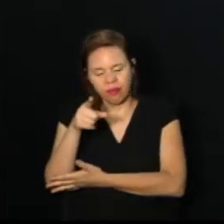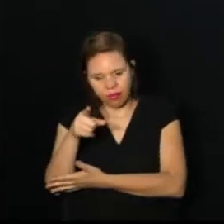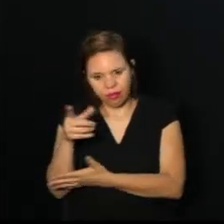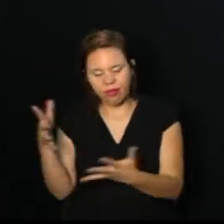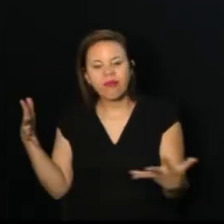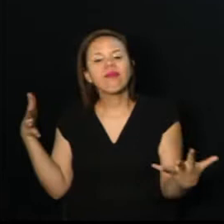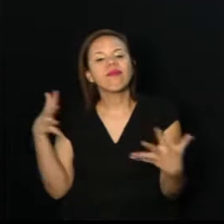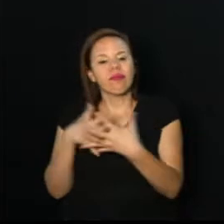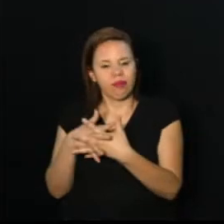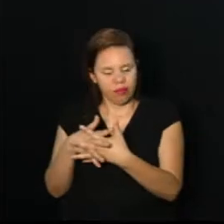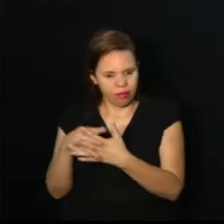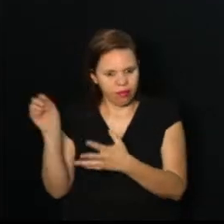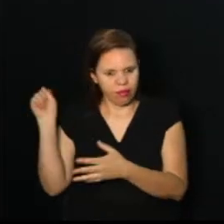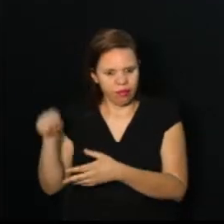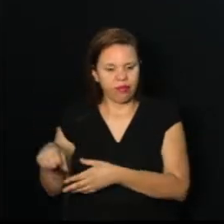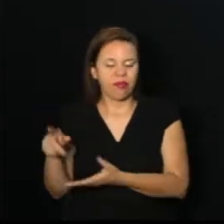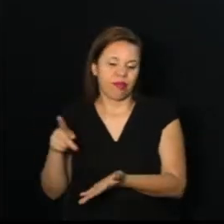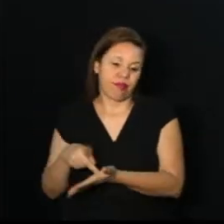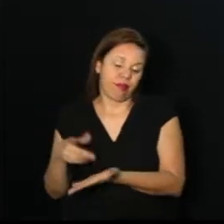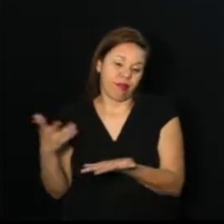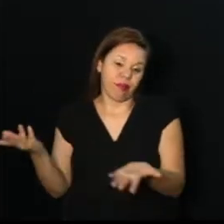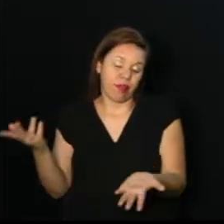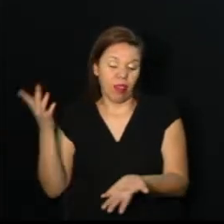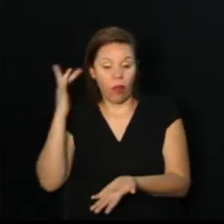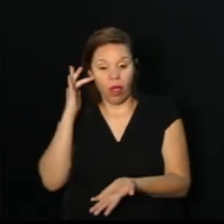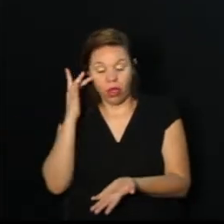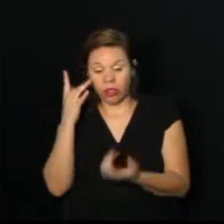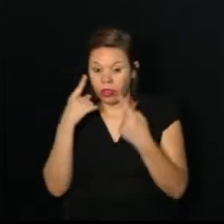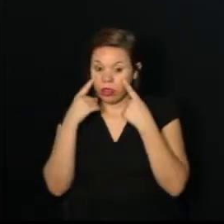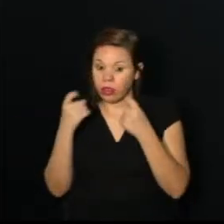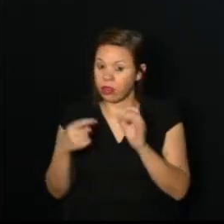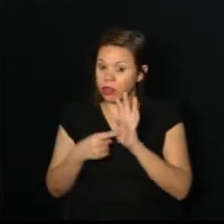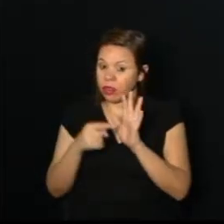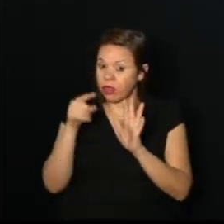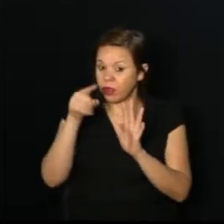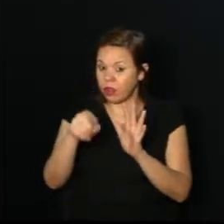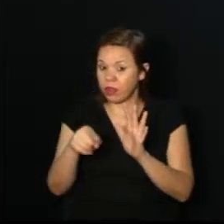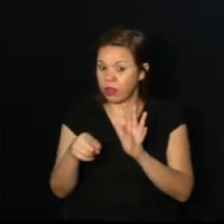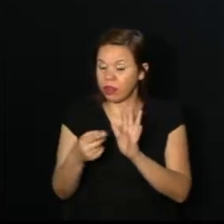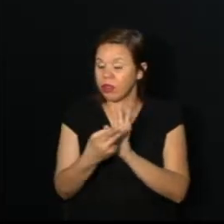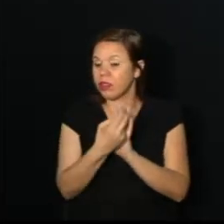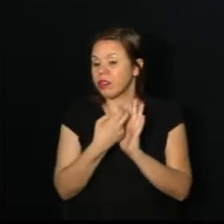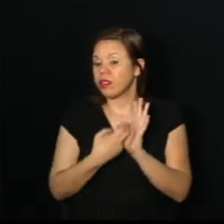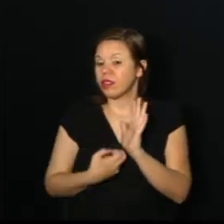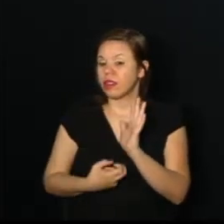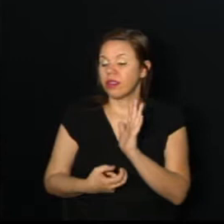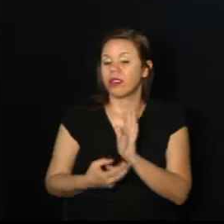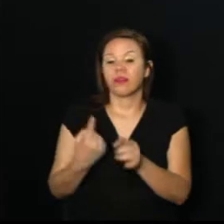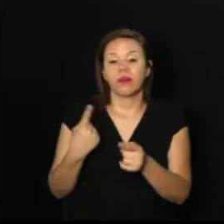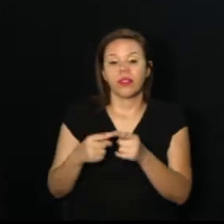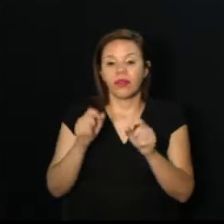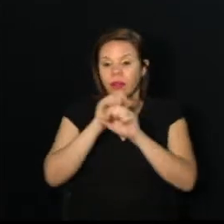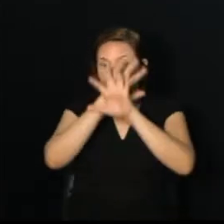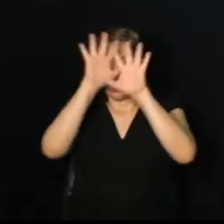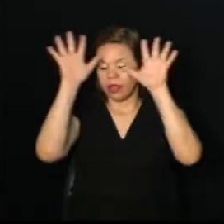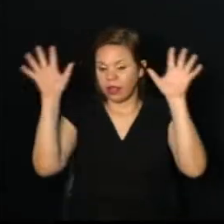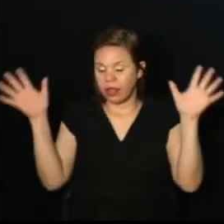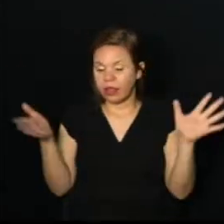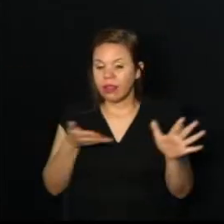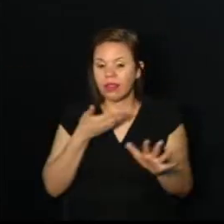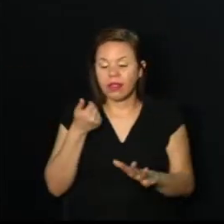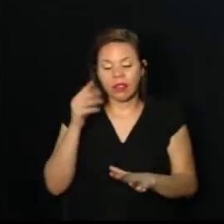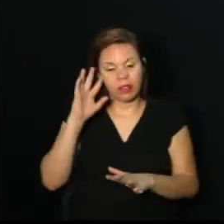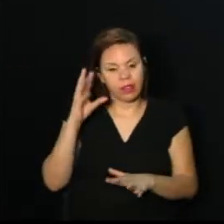complexo mesmo. Eu achei interessante mostrar em desenho, porque fica muito mais